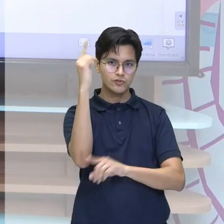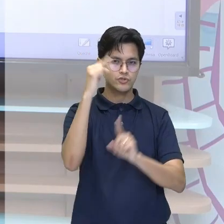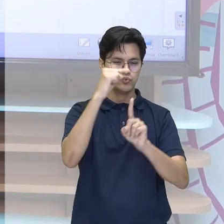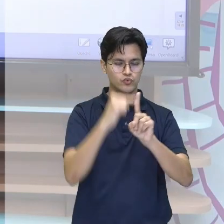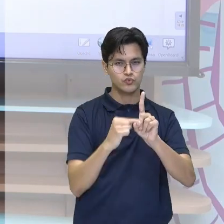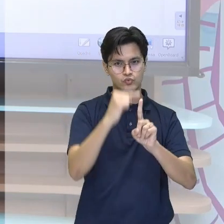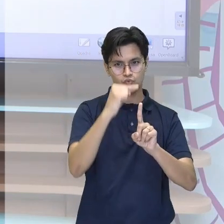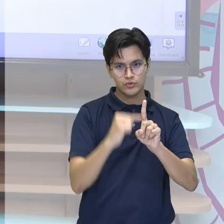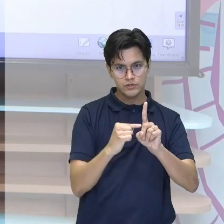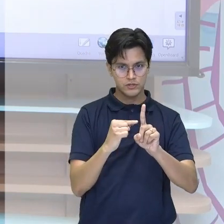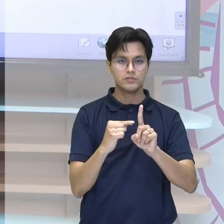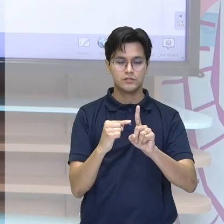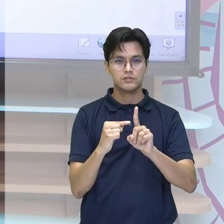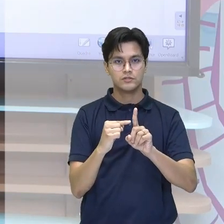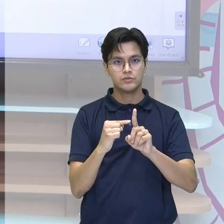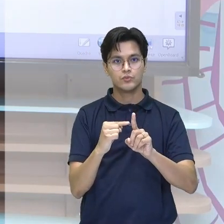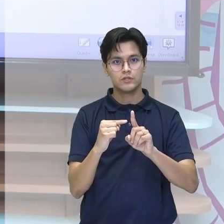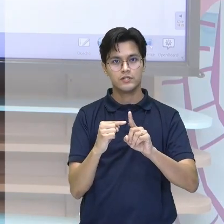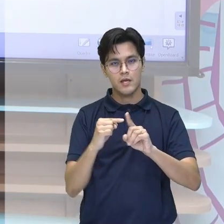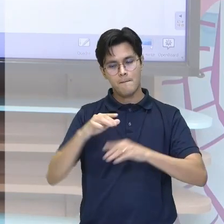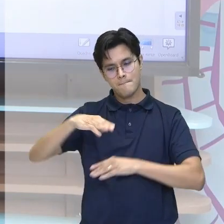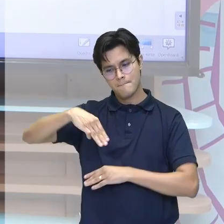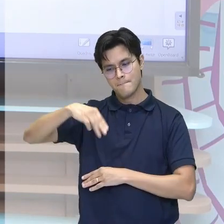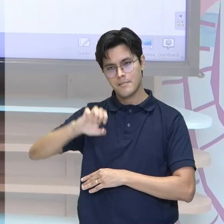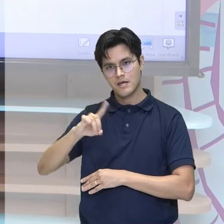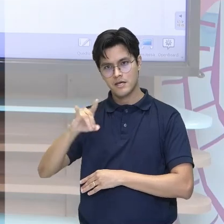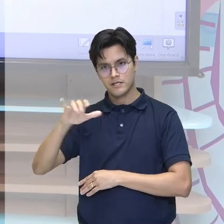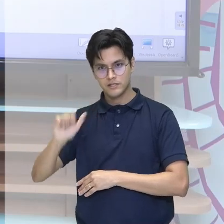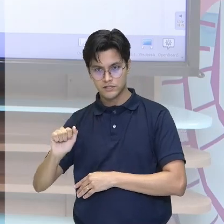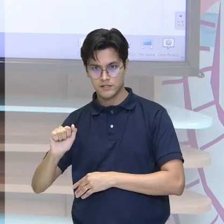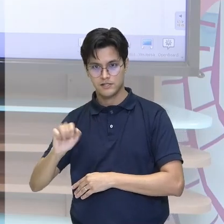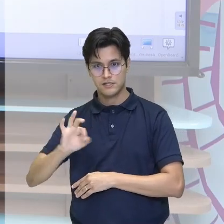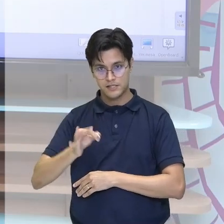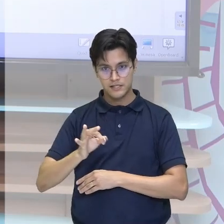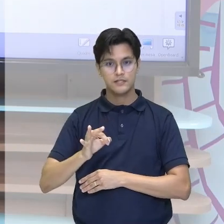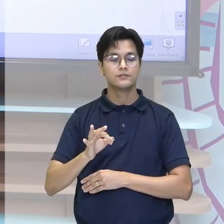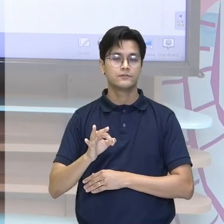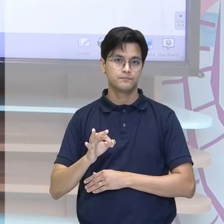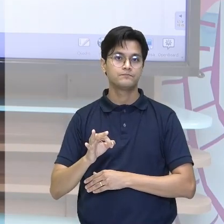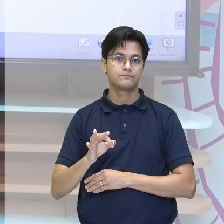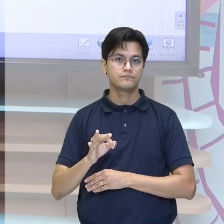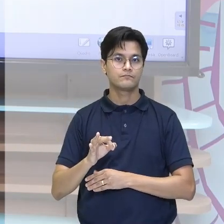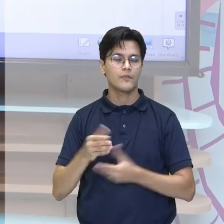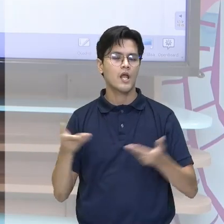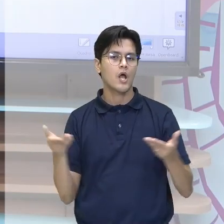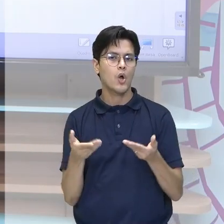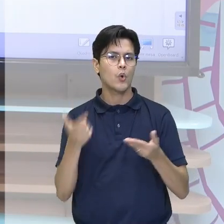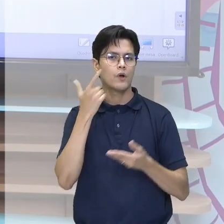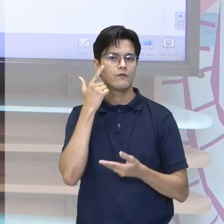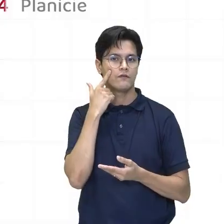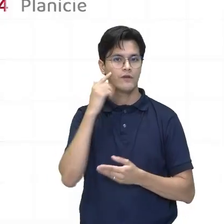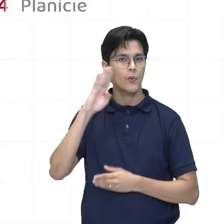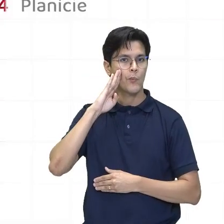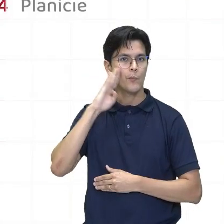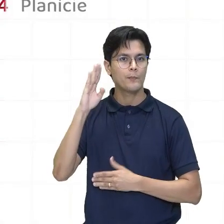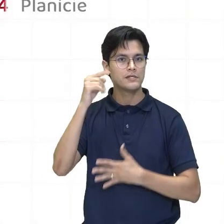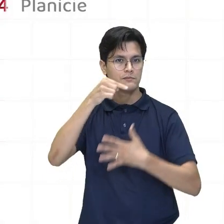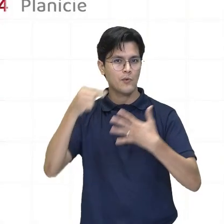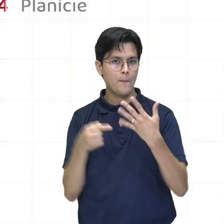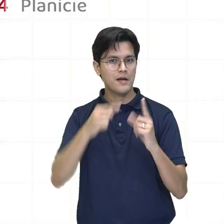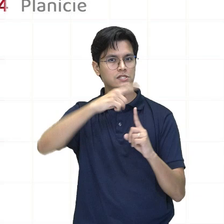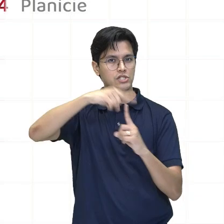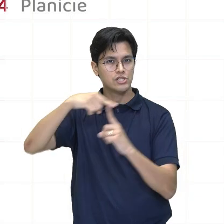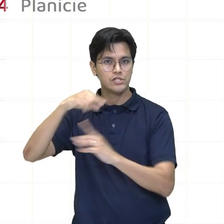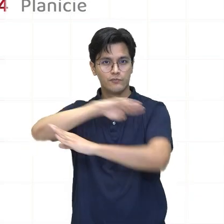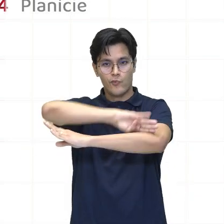ao nível do mar, altitudes médias, tá bom? E aí nós vamos para as principais unidades de relevo. Então,